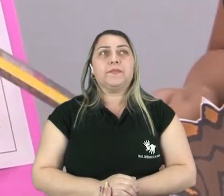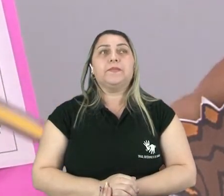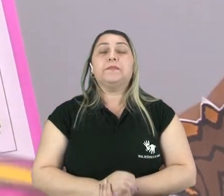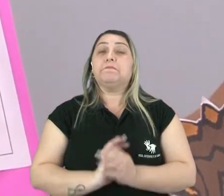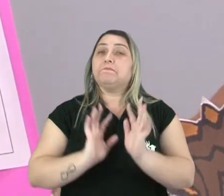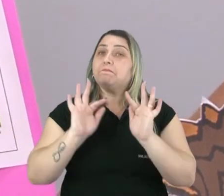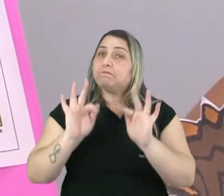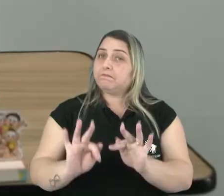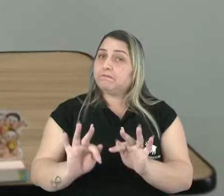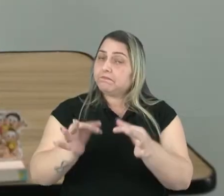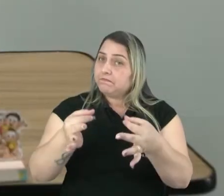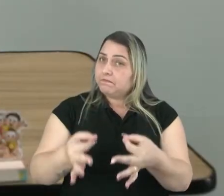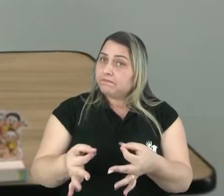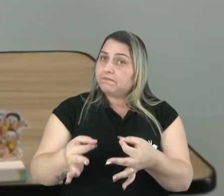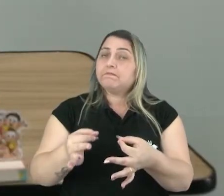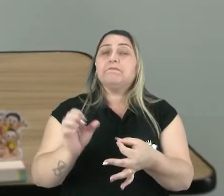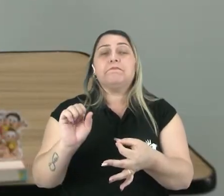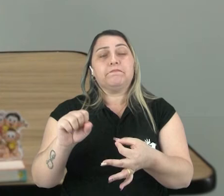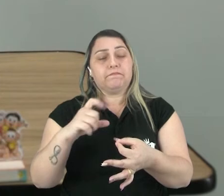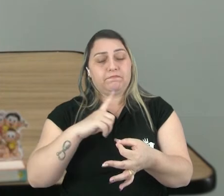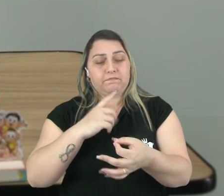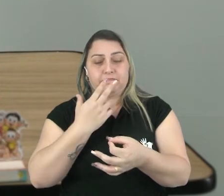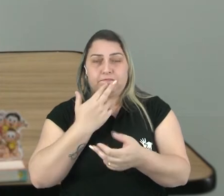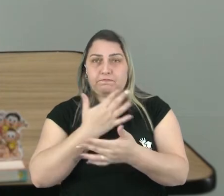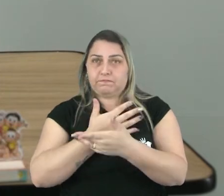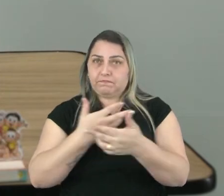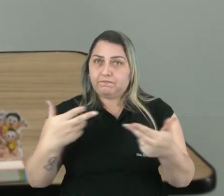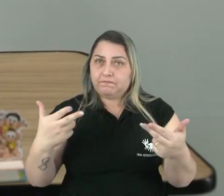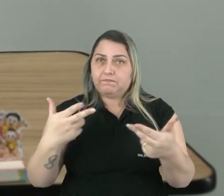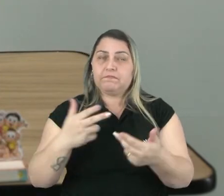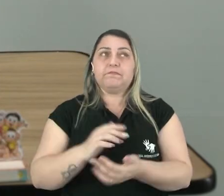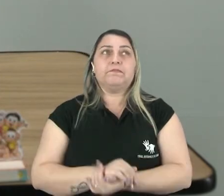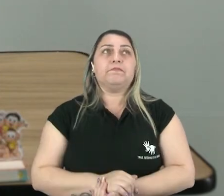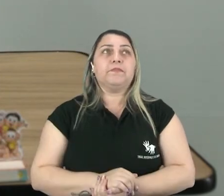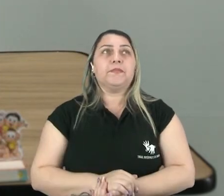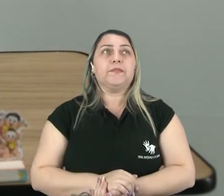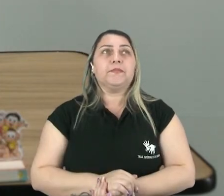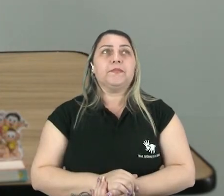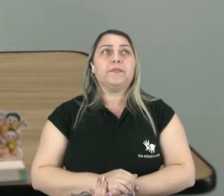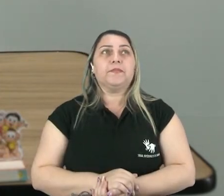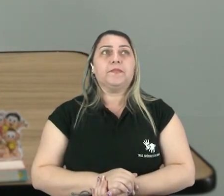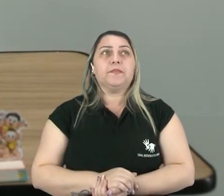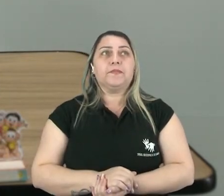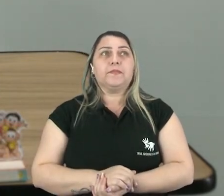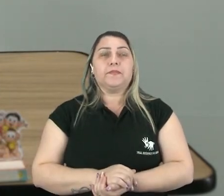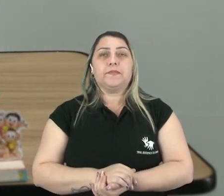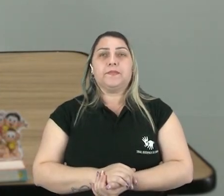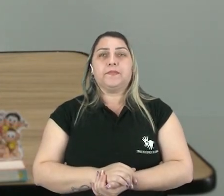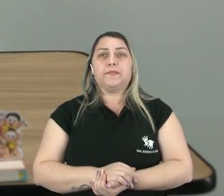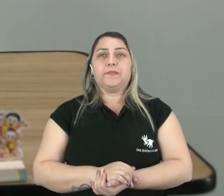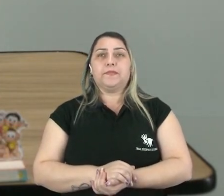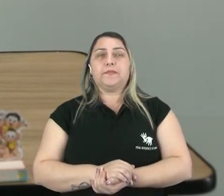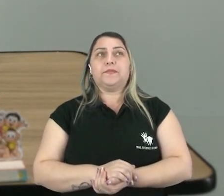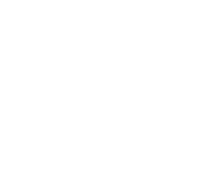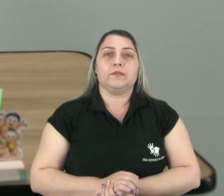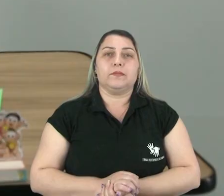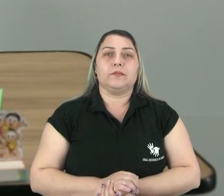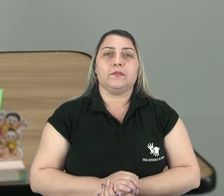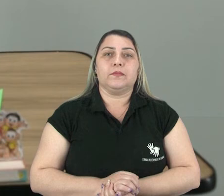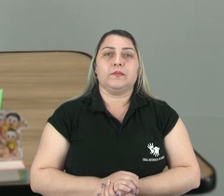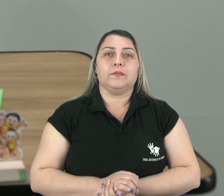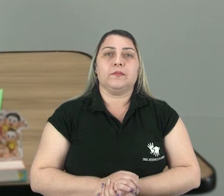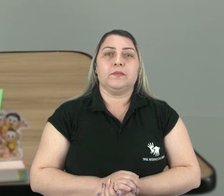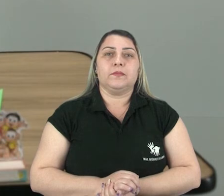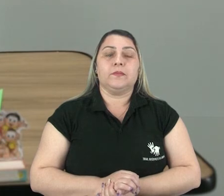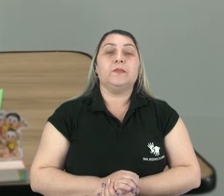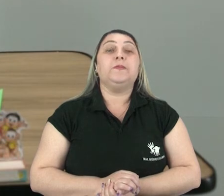final. Certo? Então, sim, esta é uma narrativa que ela tem o quê? Cores. Muito bem. Vamos